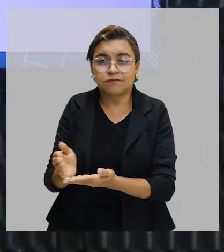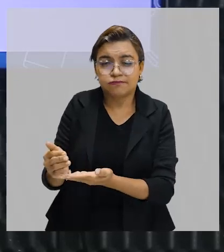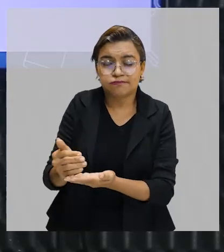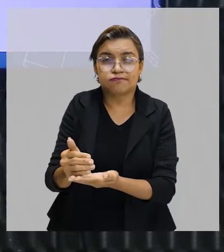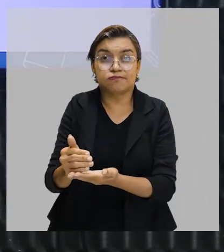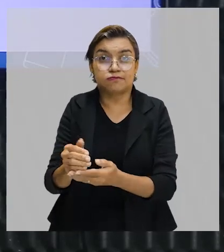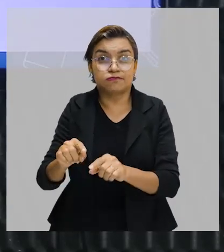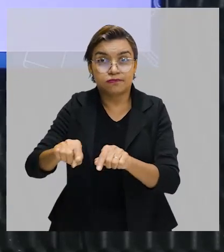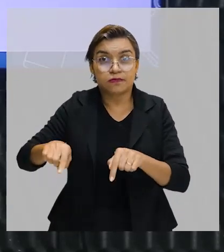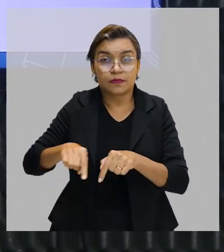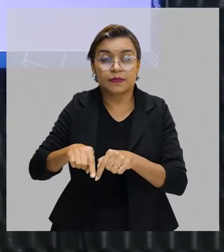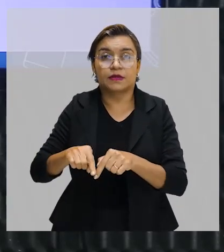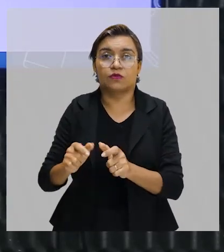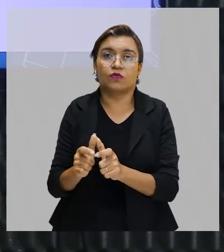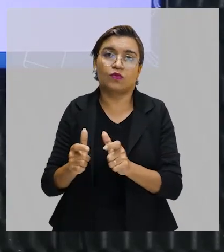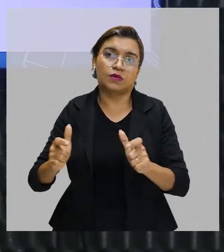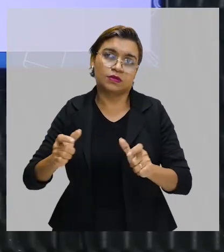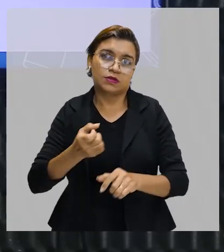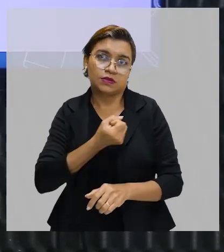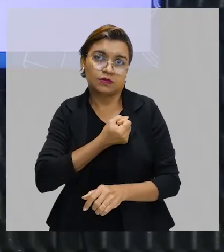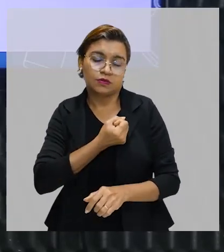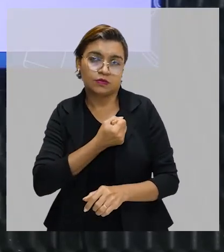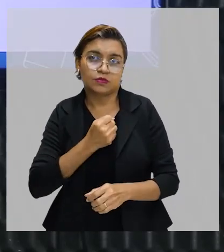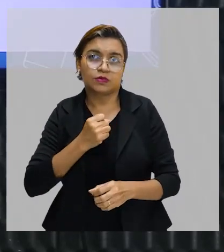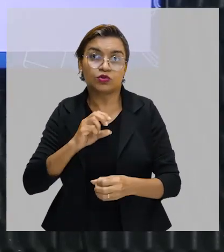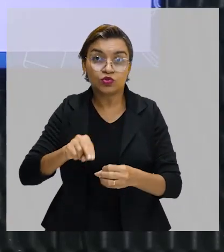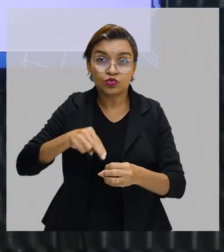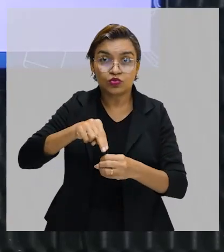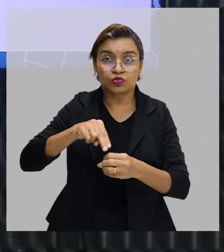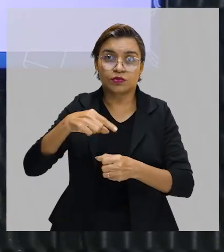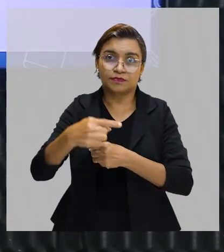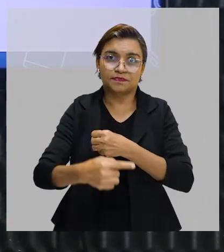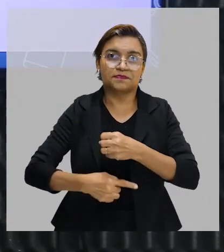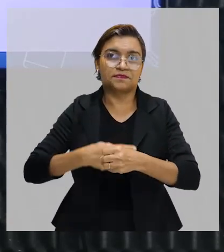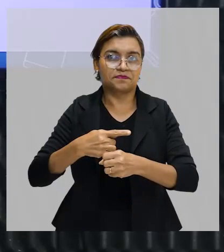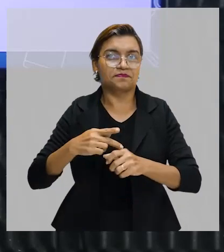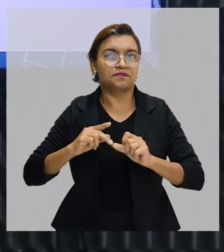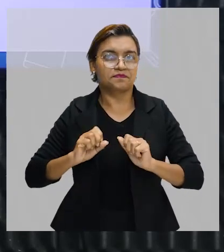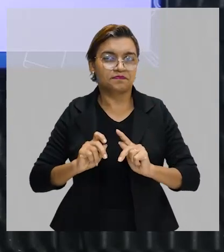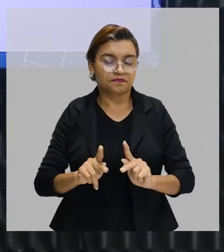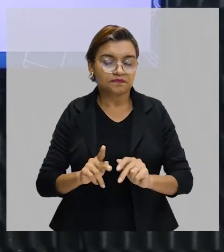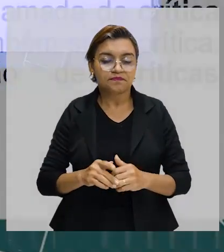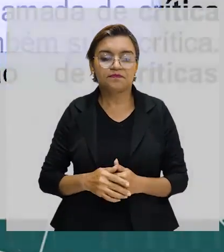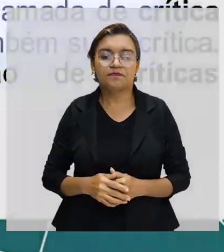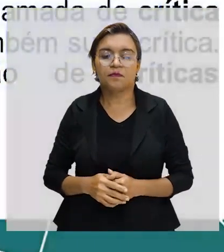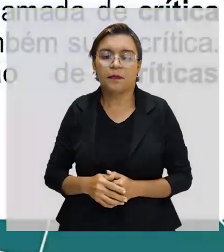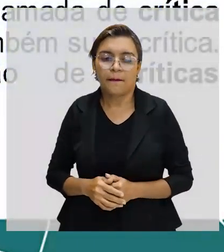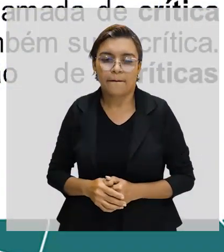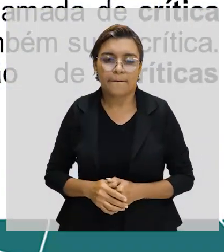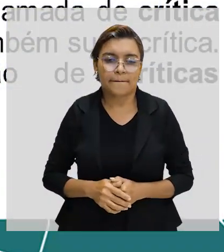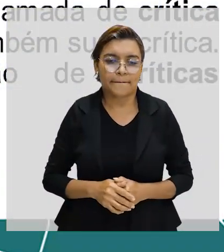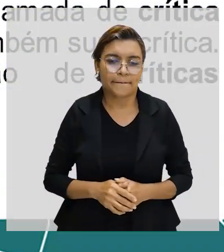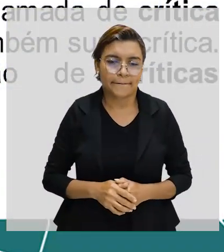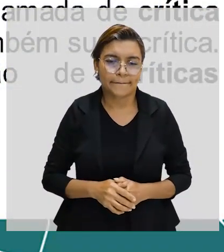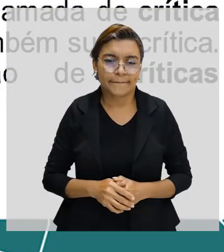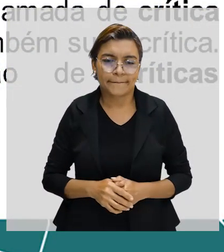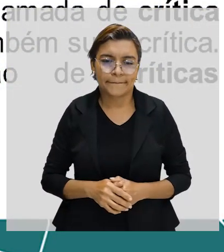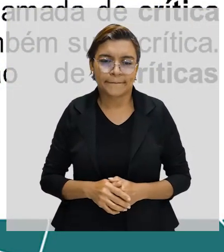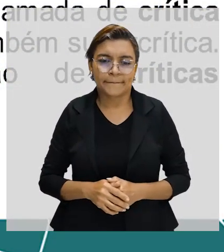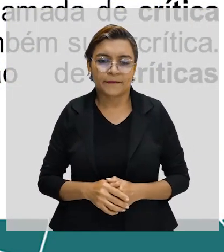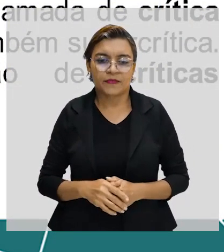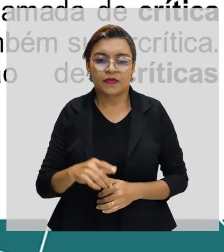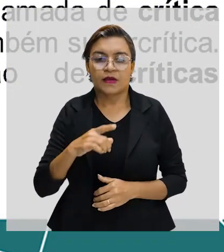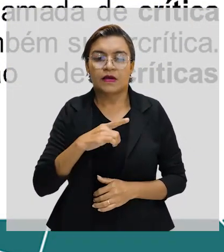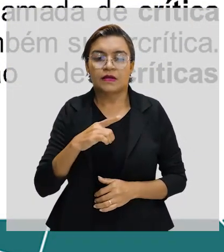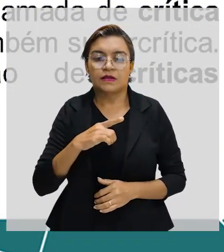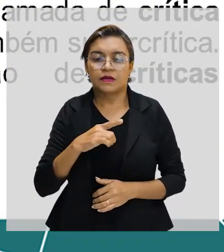onde eu tenho essa grande quantidade de núcleo atômico. Tá certo? Bom, uma